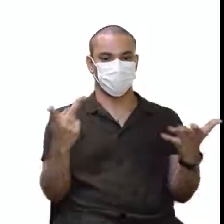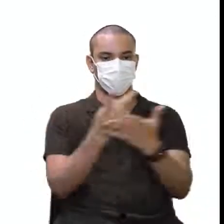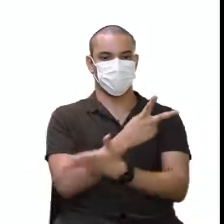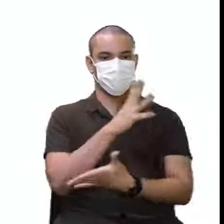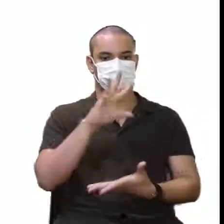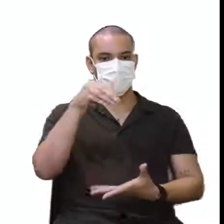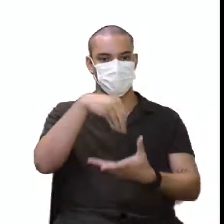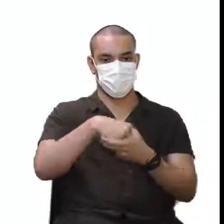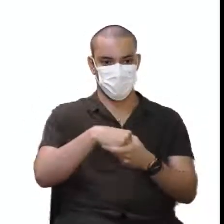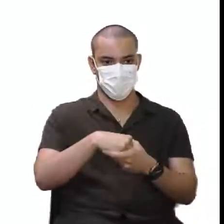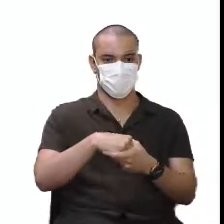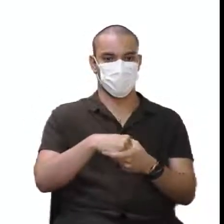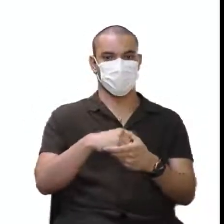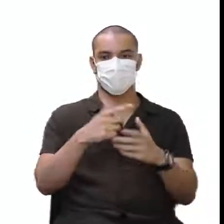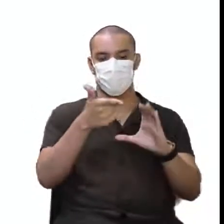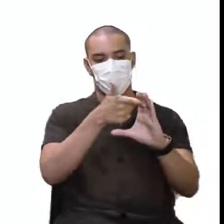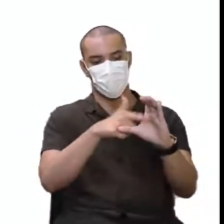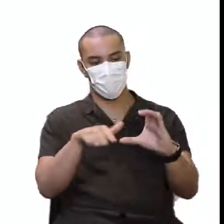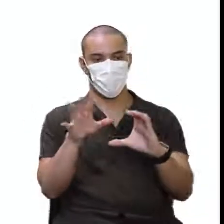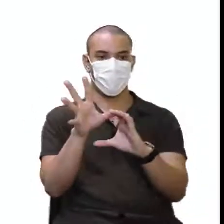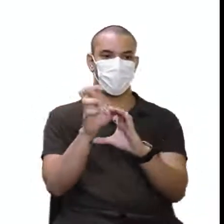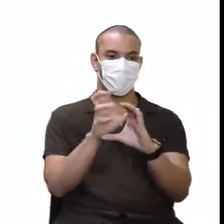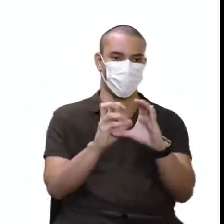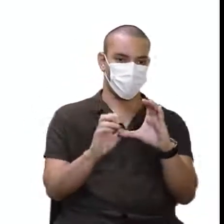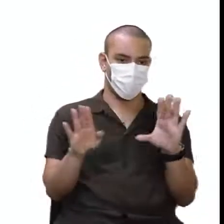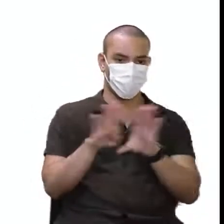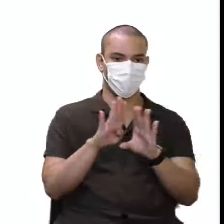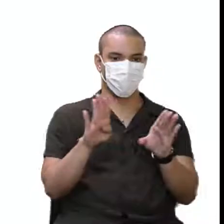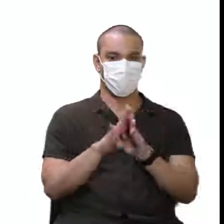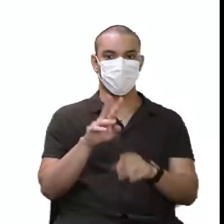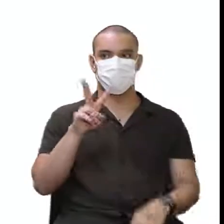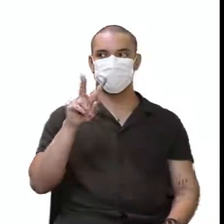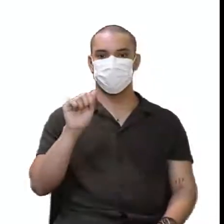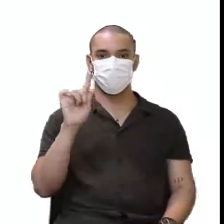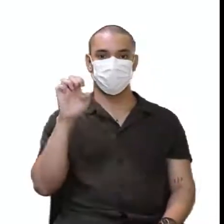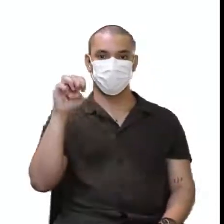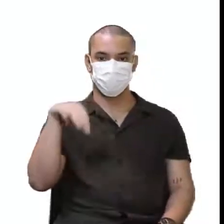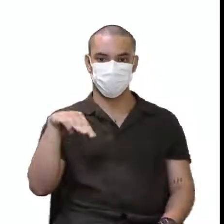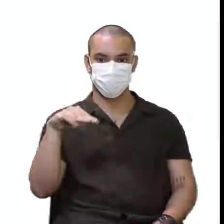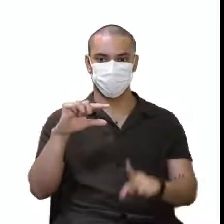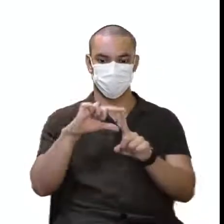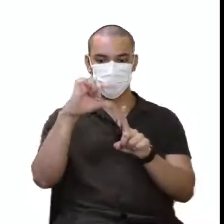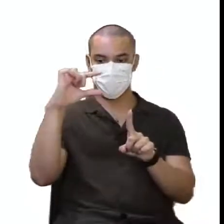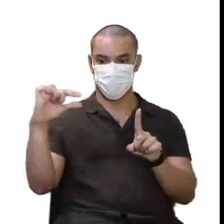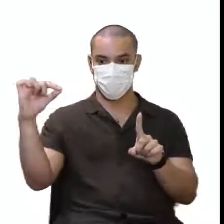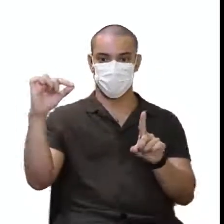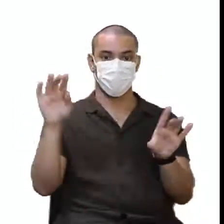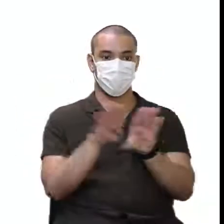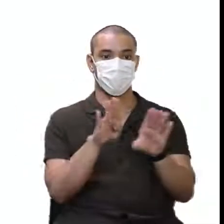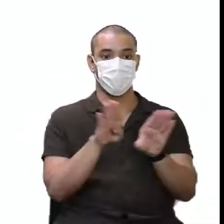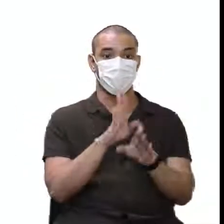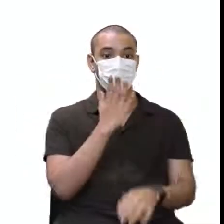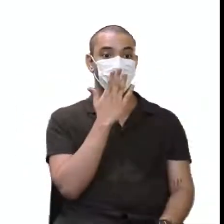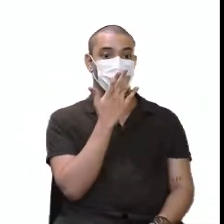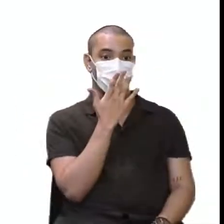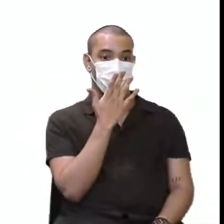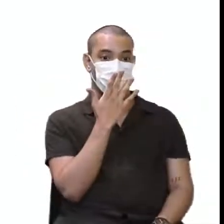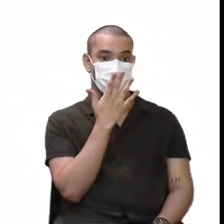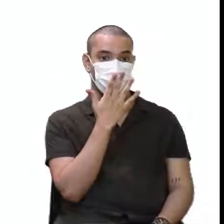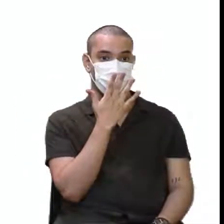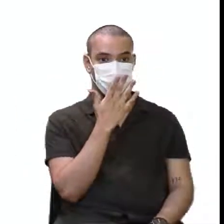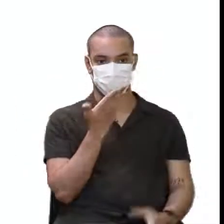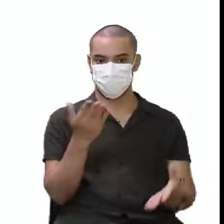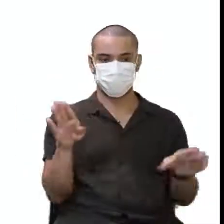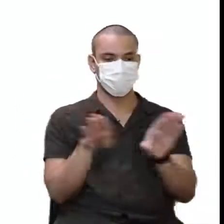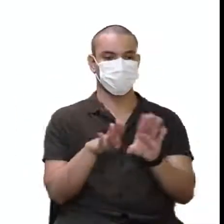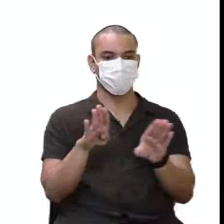semente, se era lisa, se era rugosa, forma da vagem, tá? E também cor da vagem